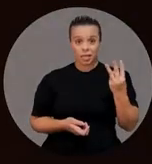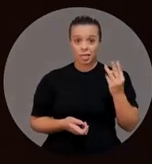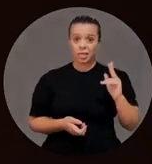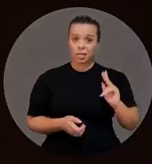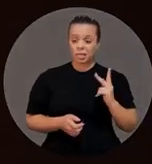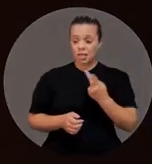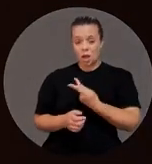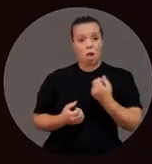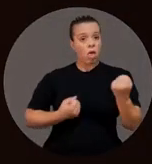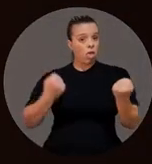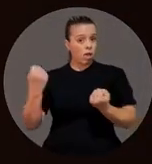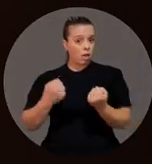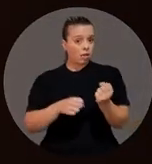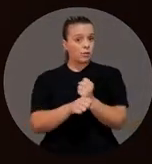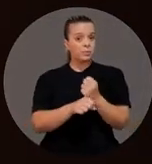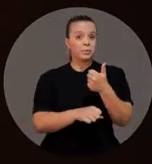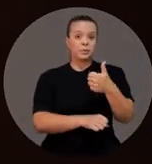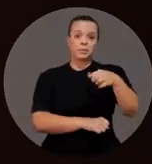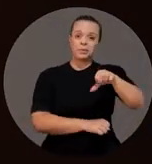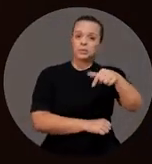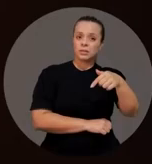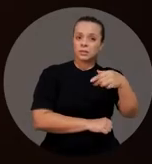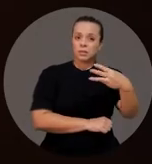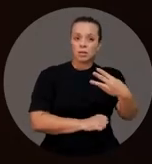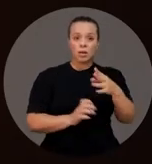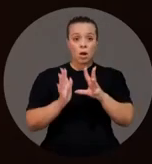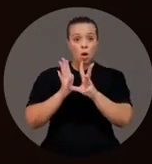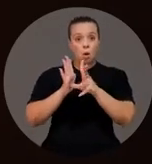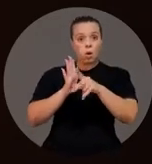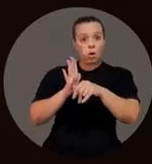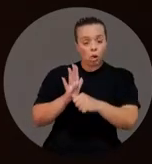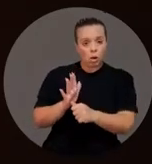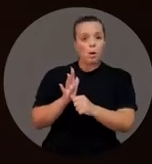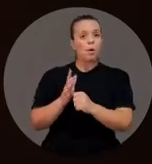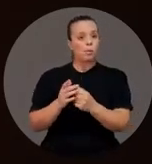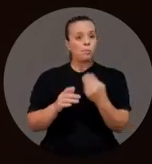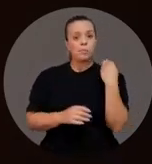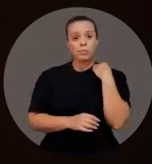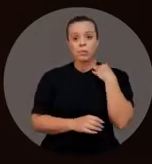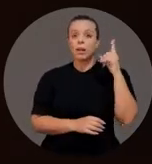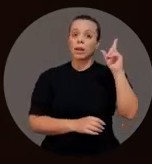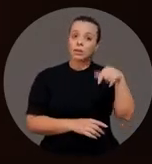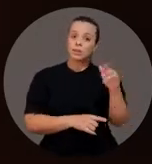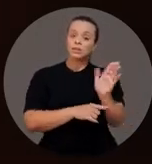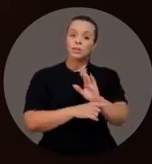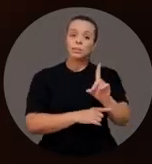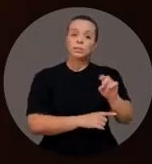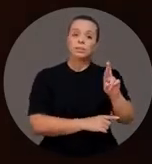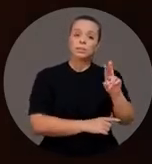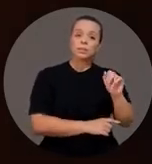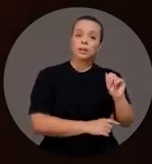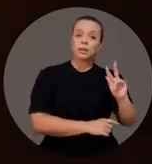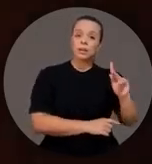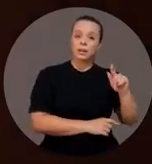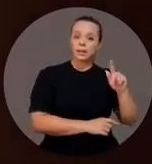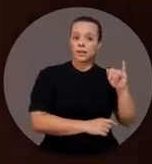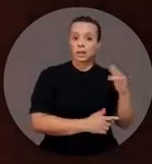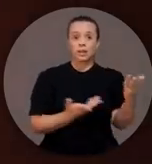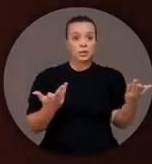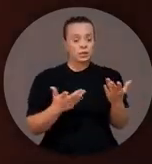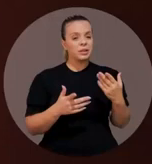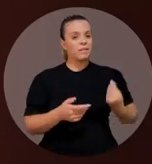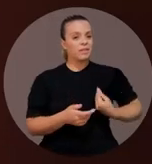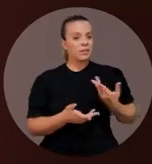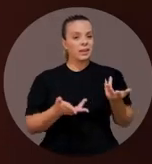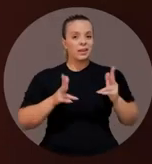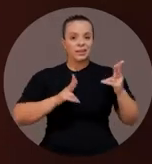3 drag queens, um Mustang 74 e um roubo de banco. Isso é Drag Nostra do PV Vidotti, que está